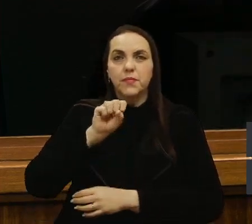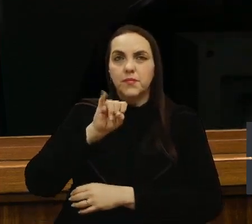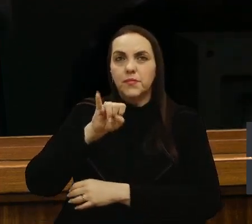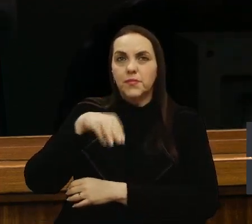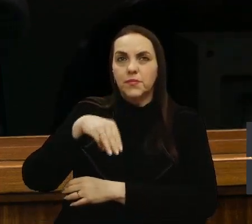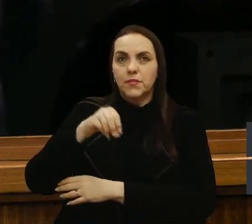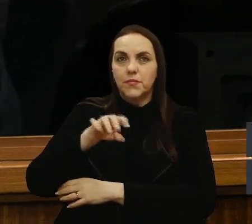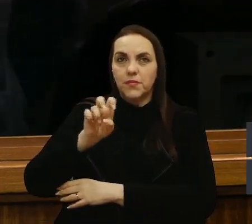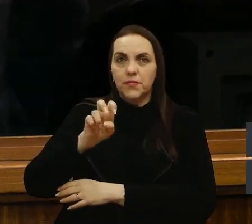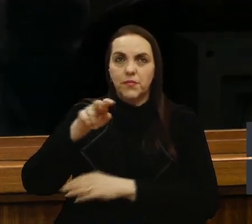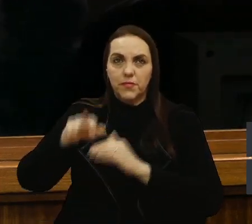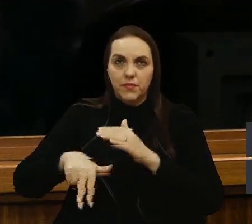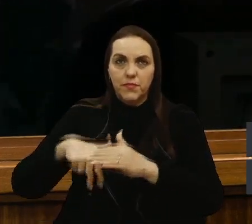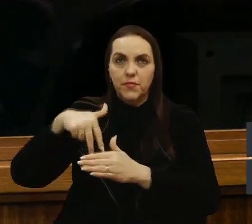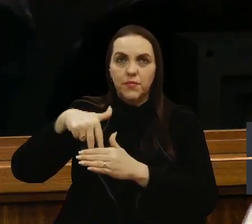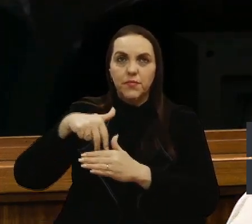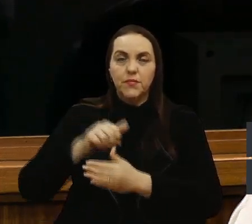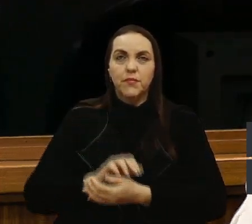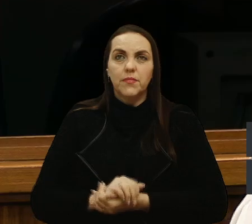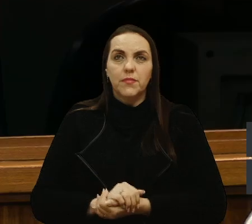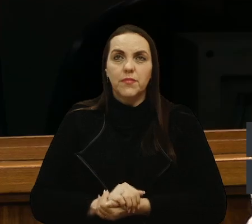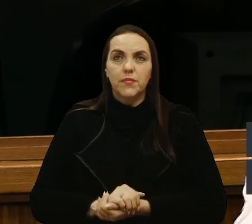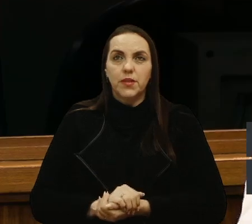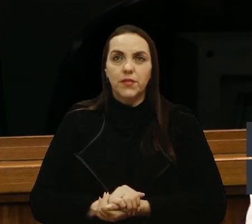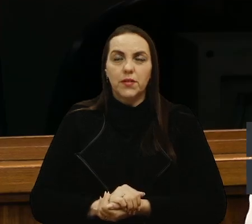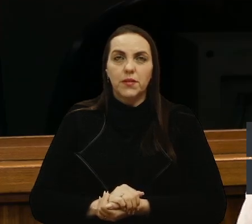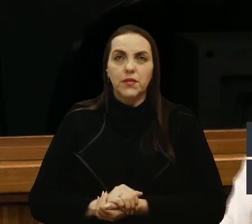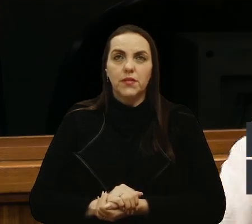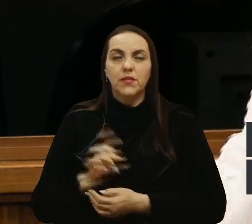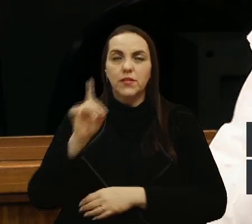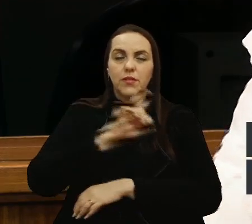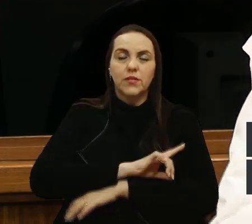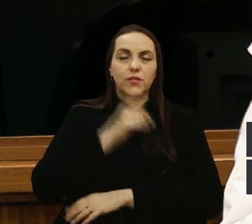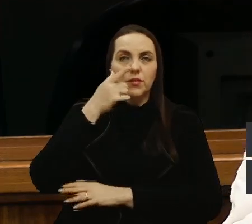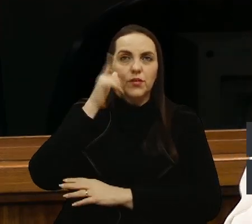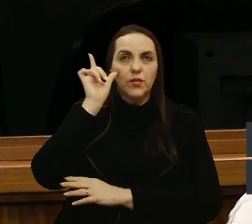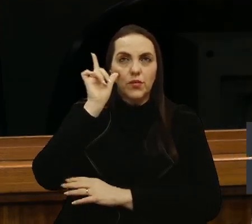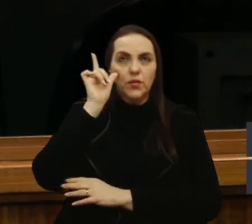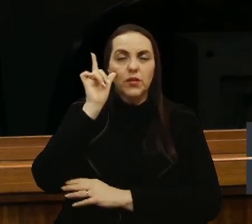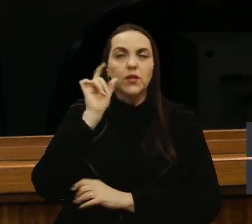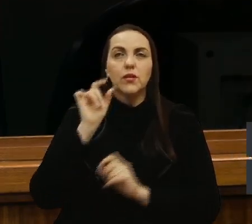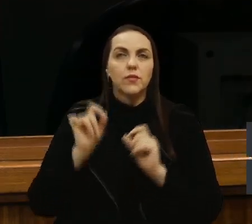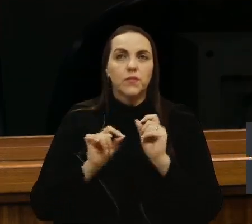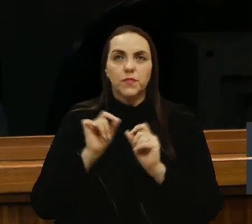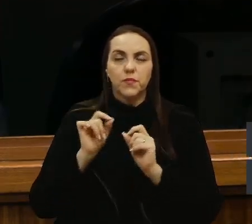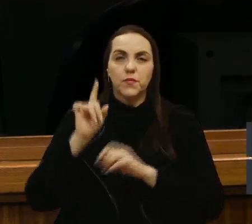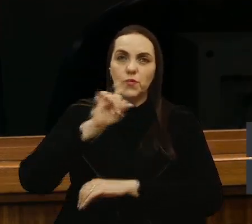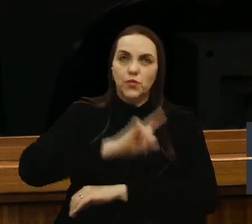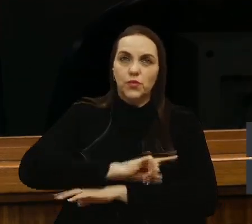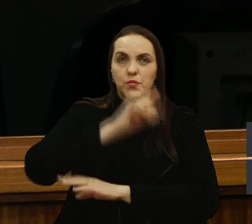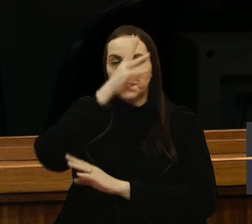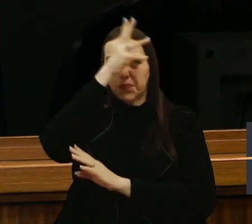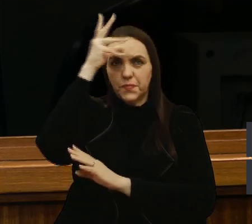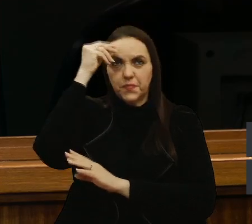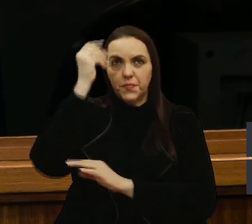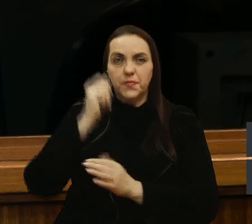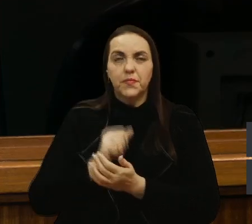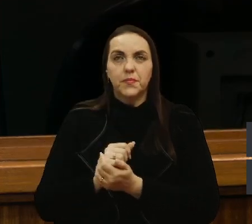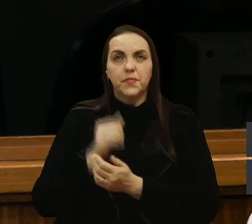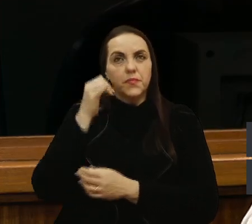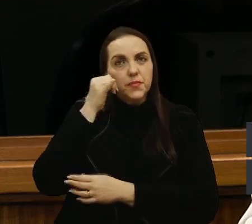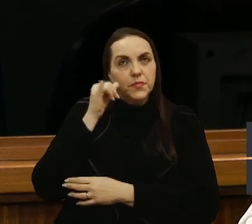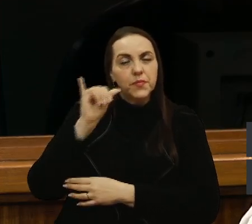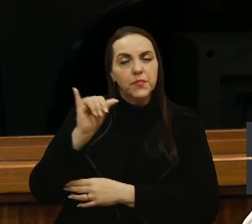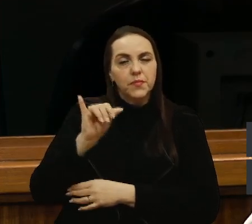na tribuna, em relação ao dia de ontem, que foi o Dia Municipal de Prevenção,